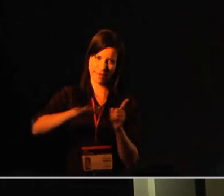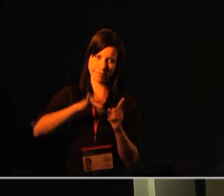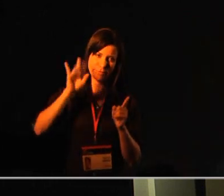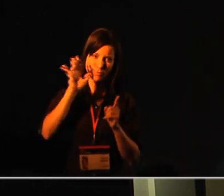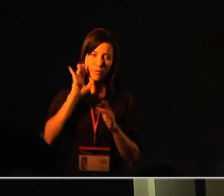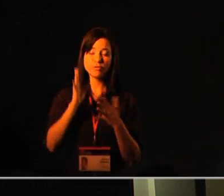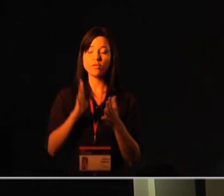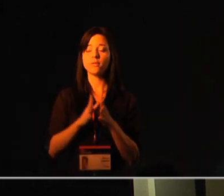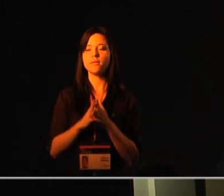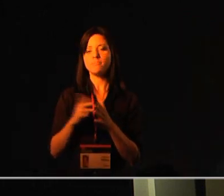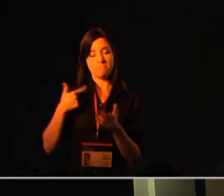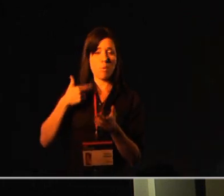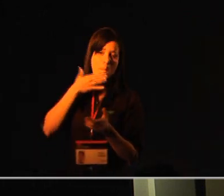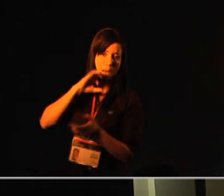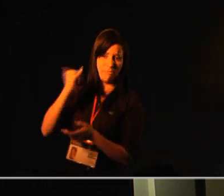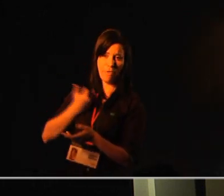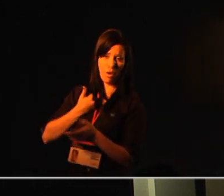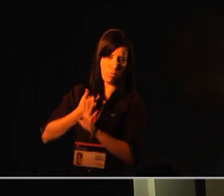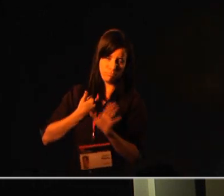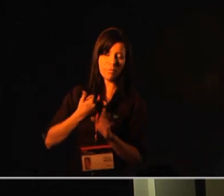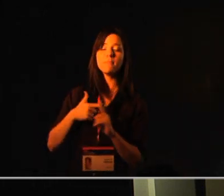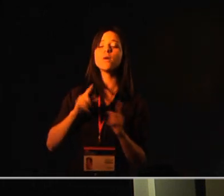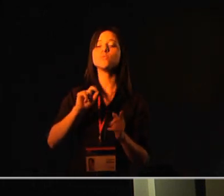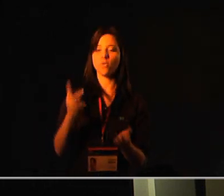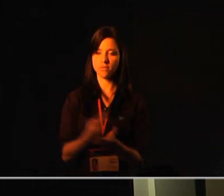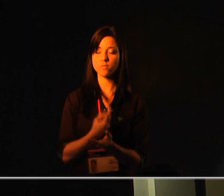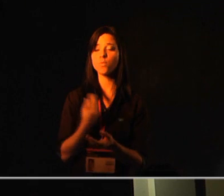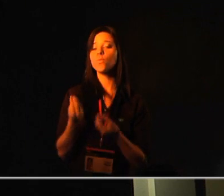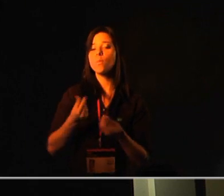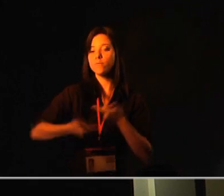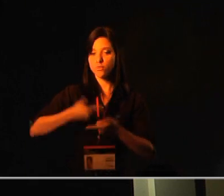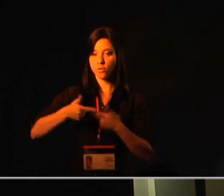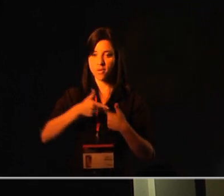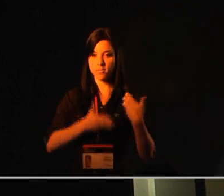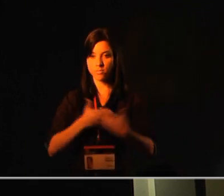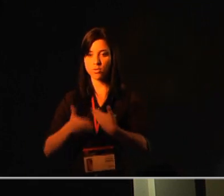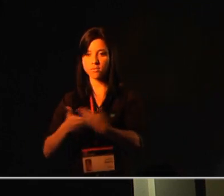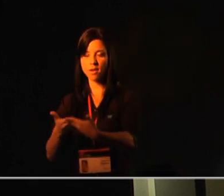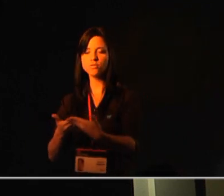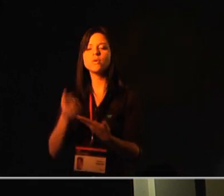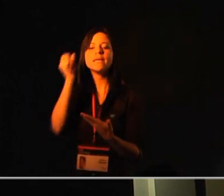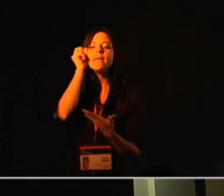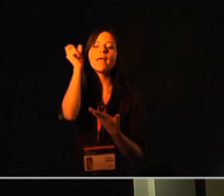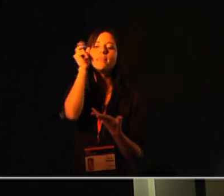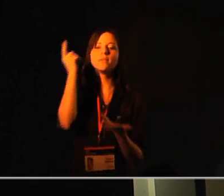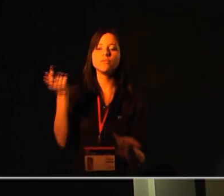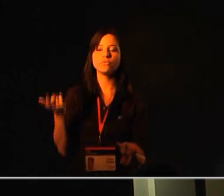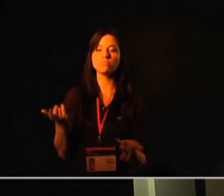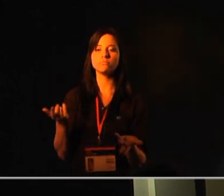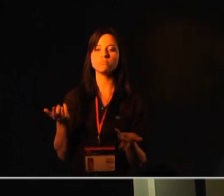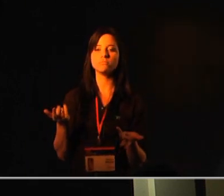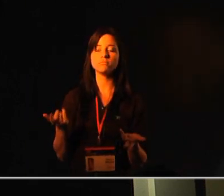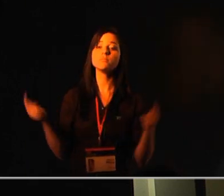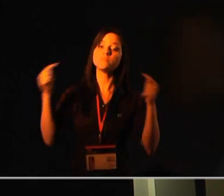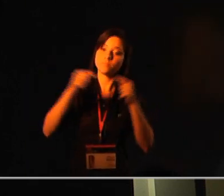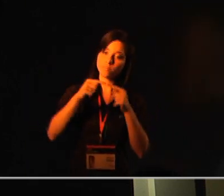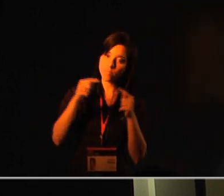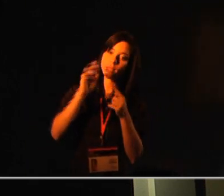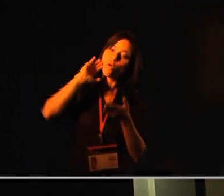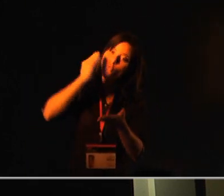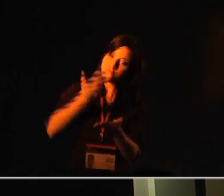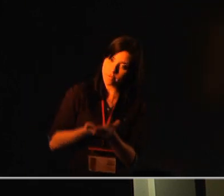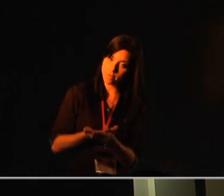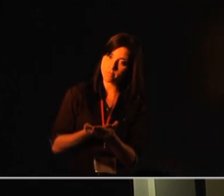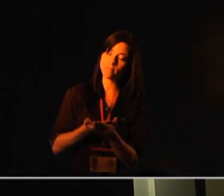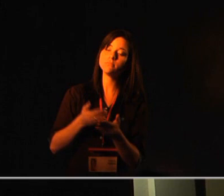dessa ideia. Aí, o que acontece? Como é que funciona esse meu processo criativo baseado na